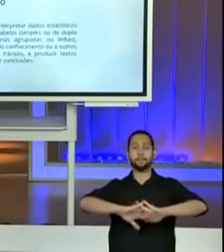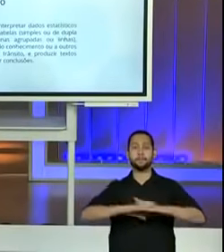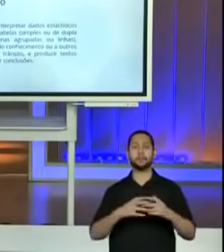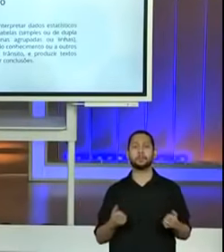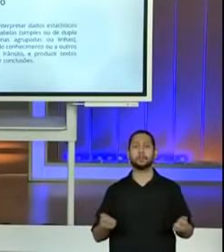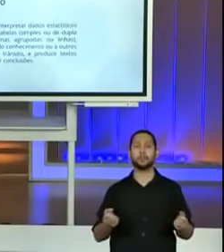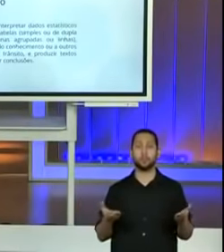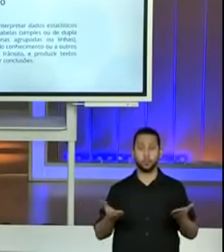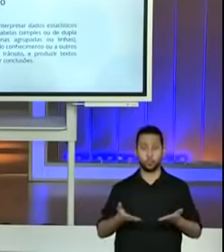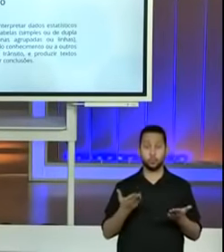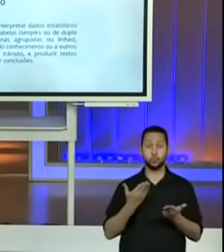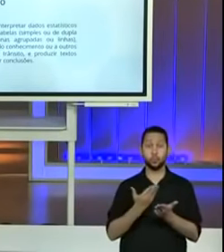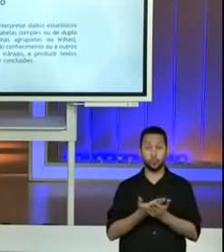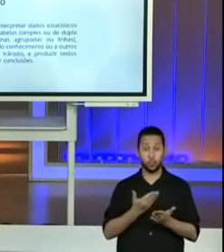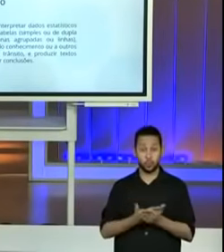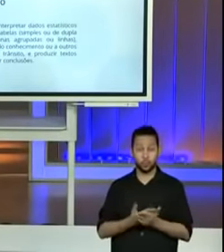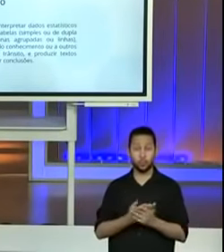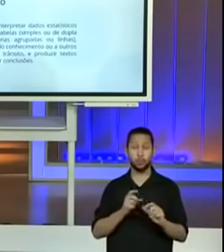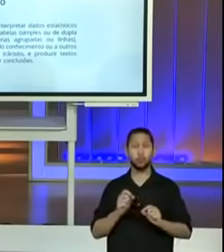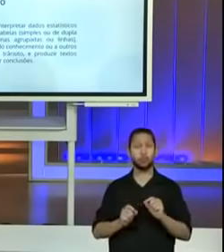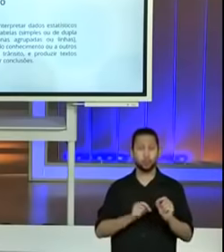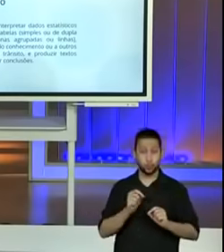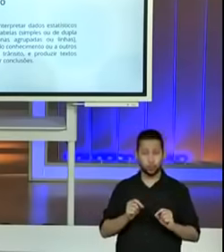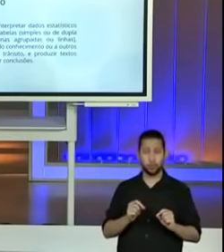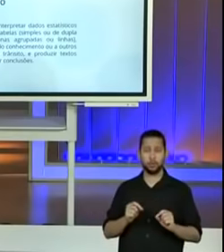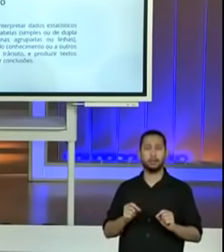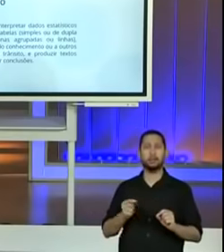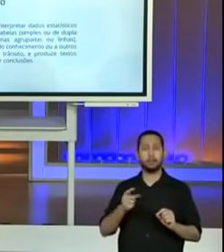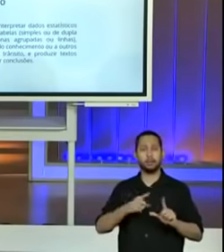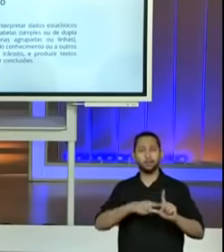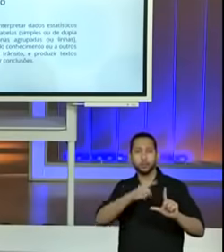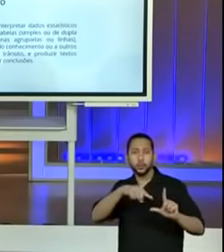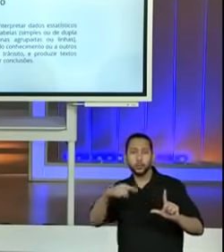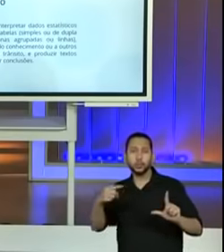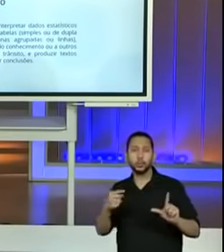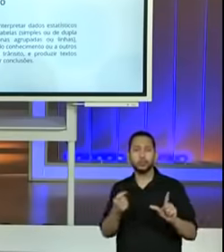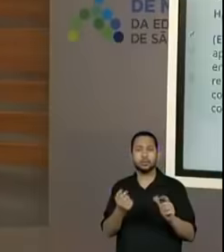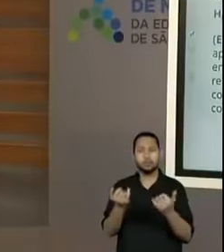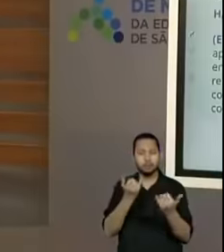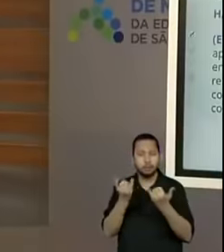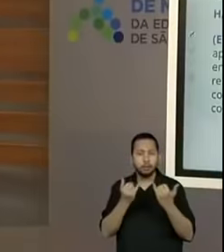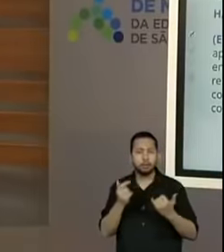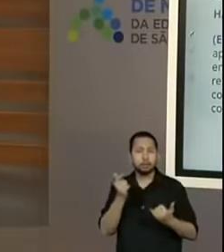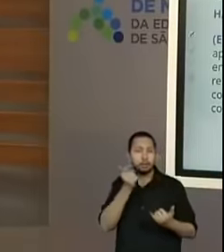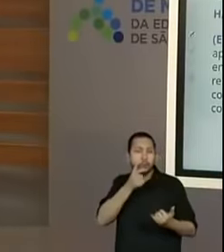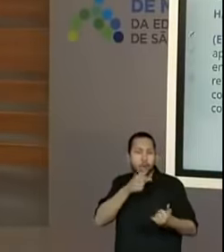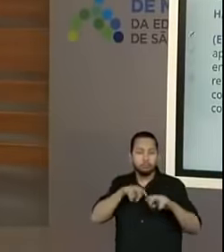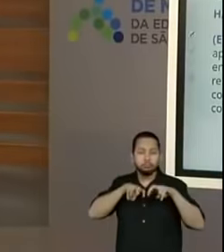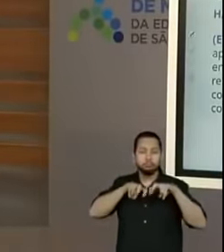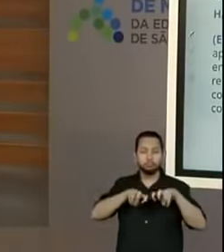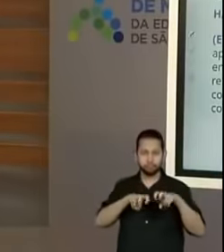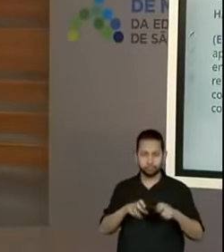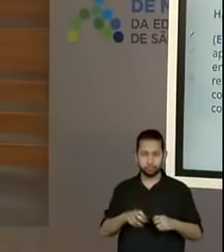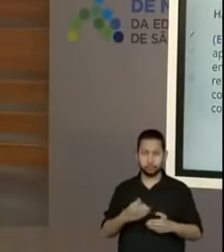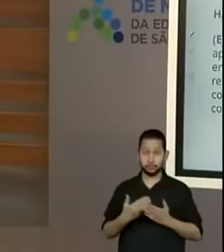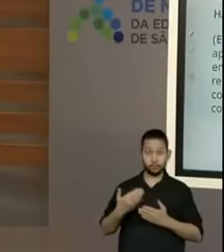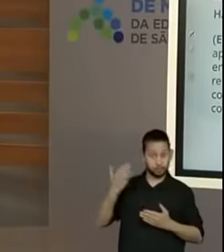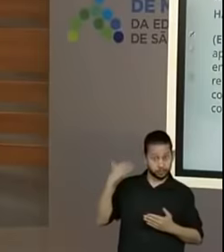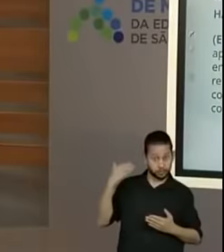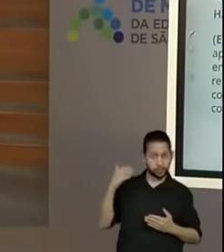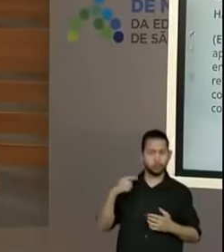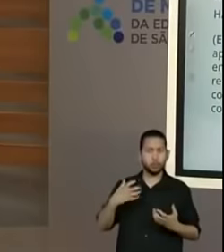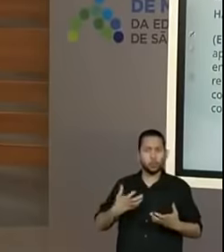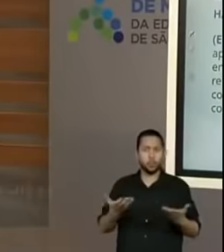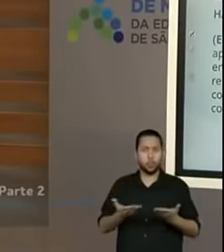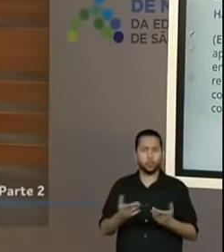sobre analisar dados estatísticos. Mas eu vou fazer um pouquinho diferente do que foi a última aula.